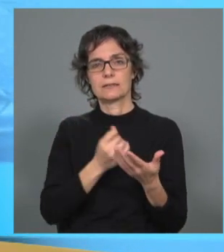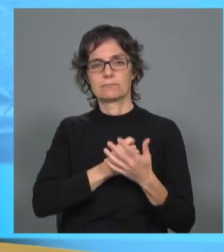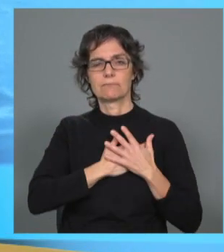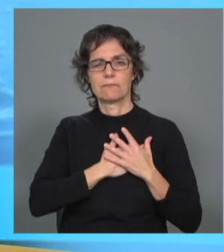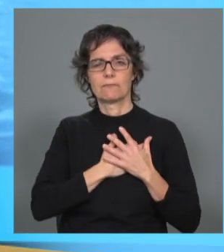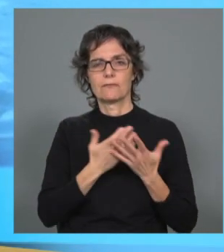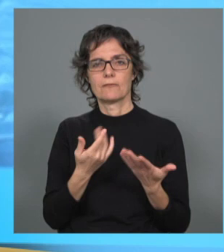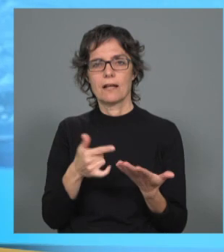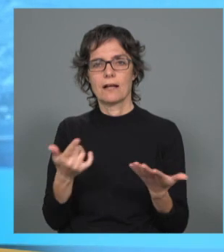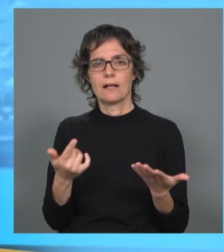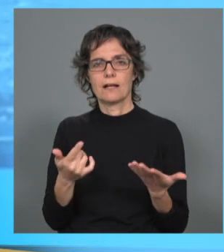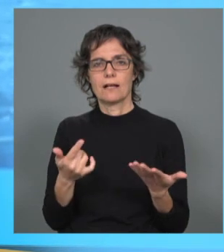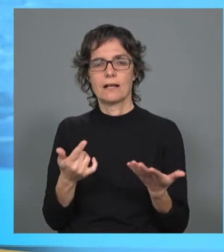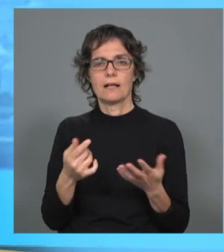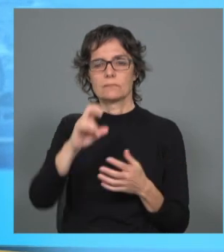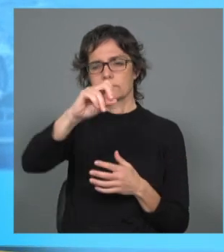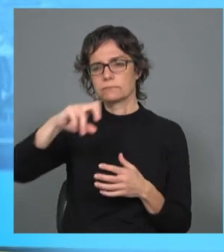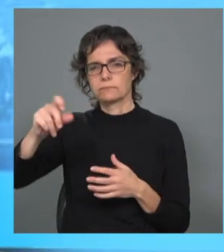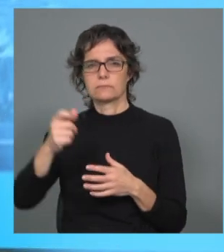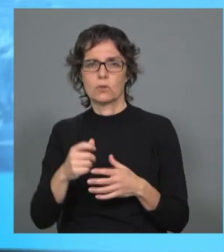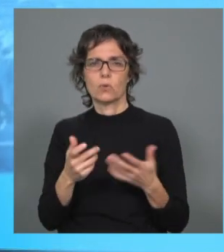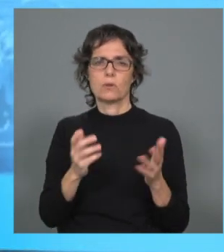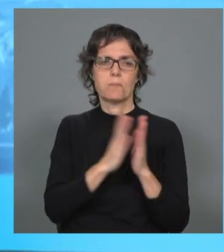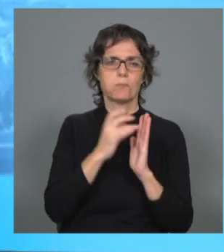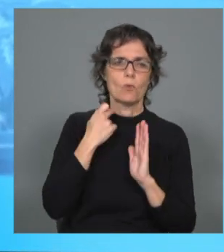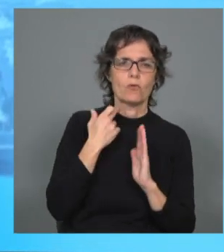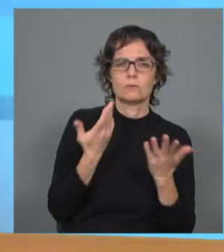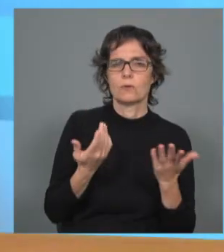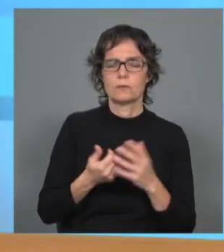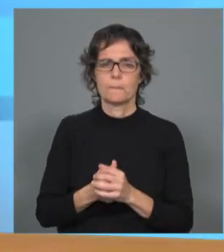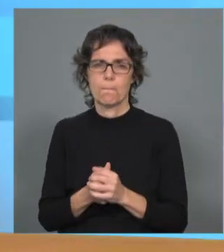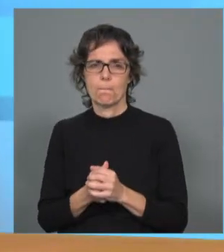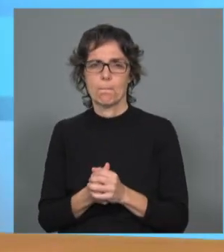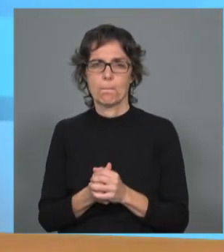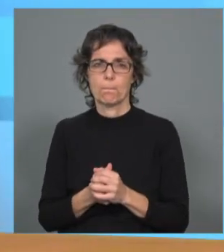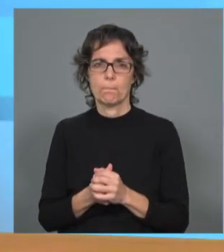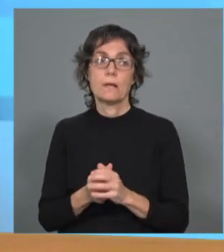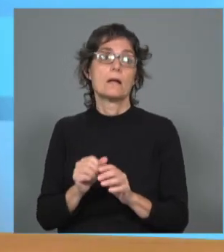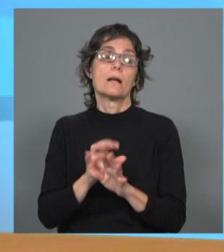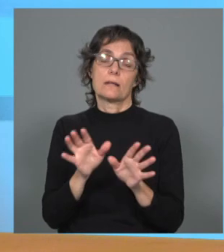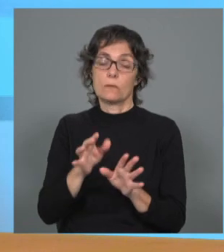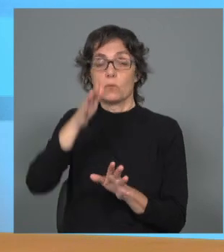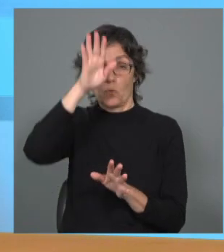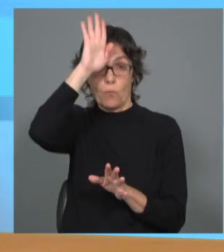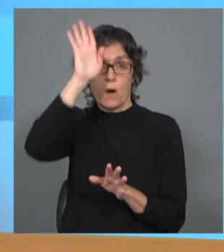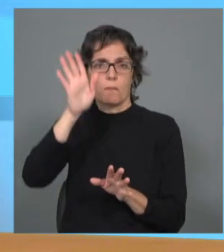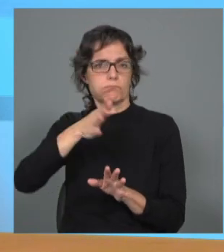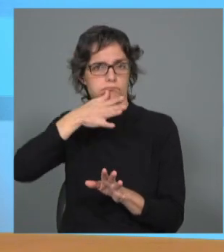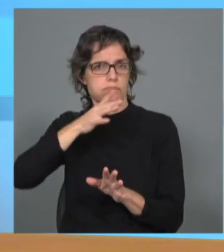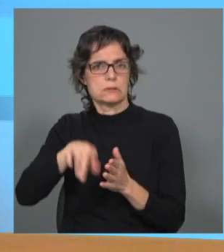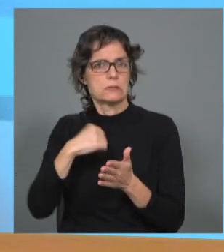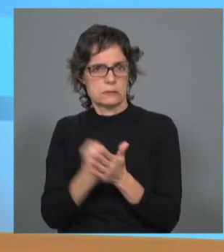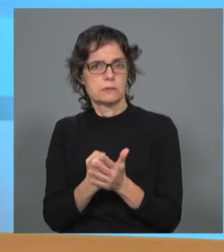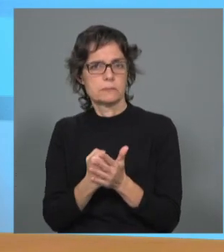sua expressão nacional, diocesana ou paroquial? Sem dúvida que o Papa Francisco tem sido um grande defensor e